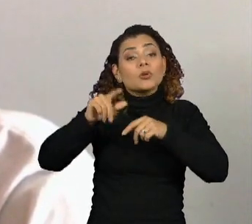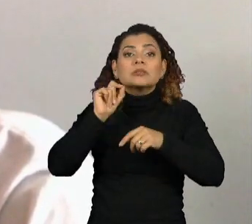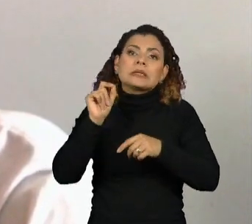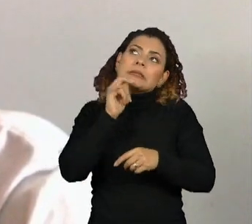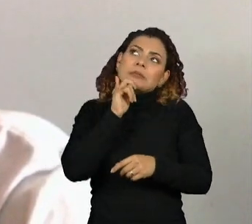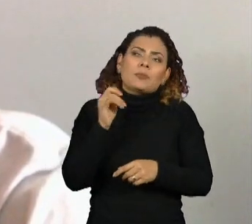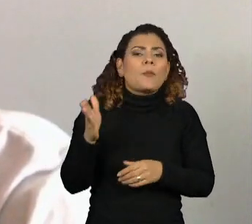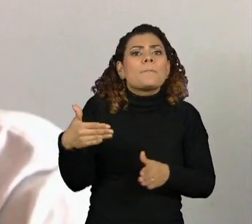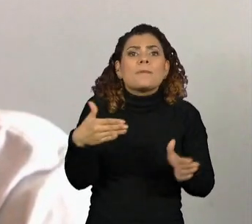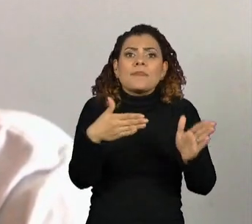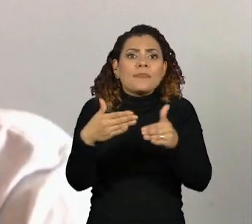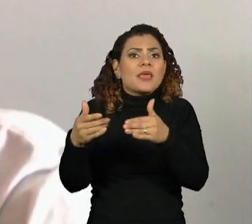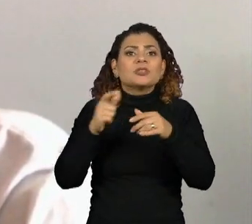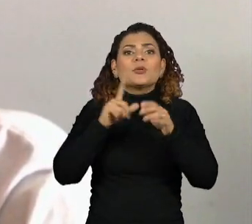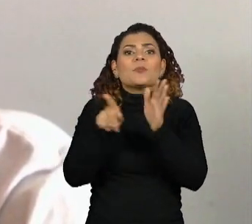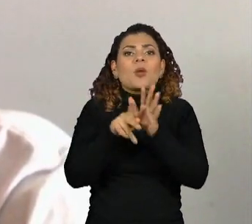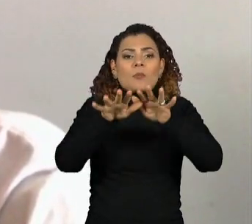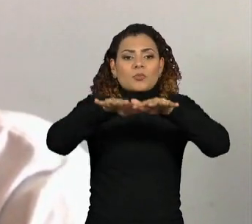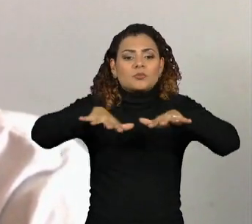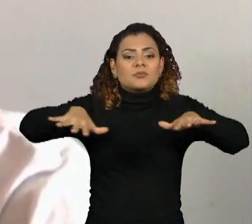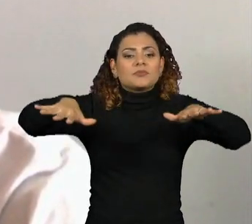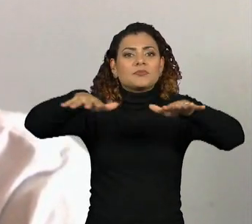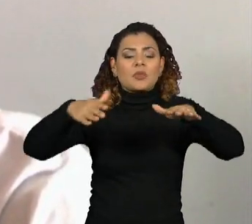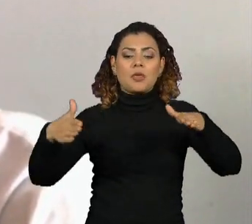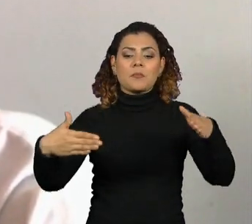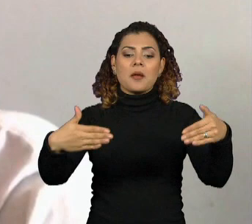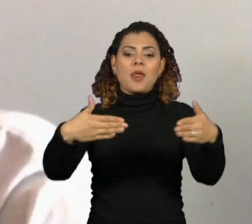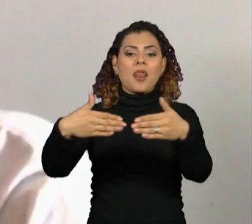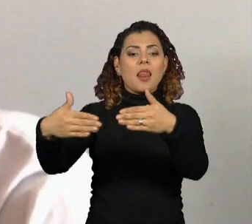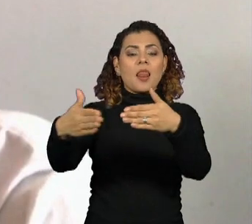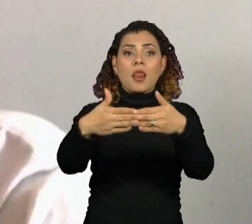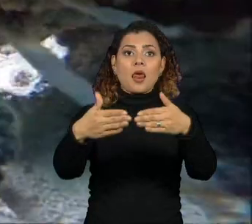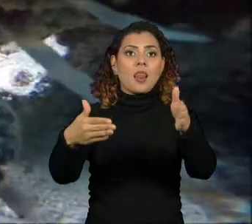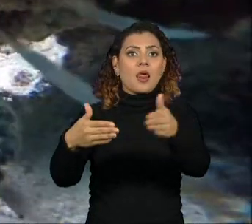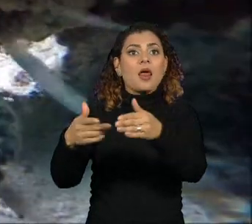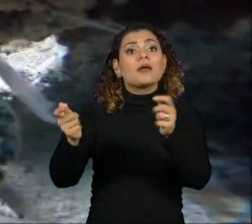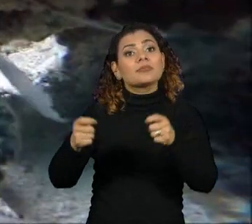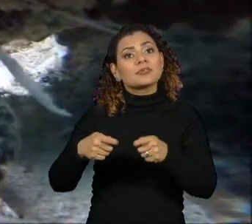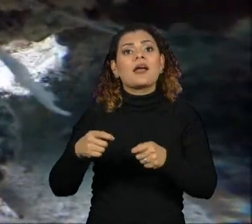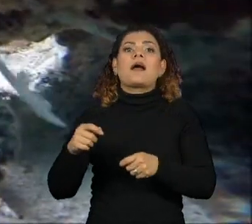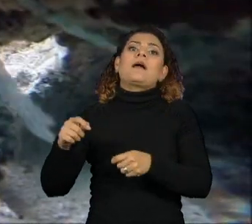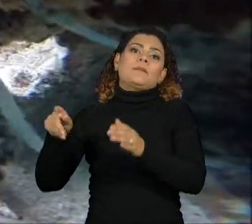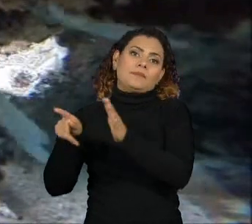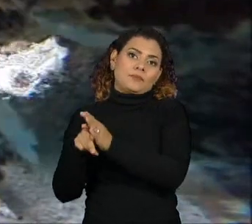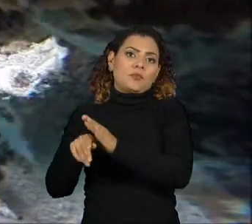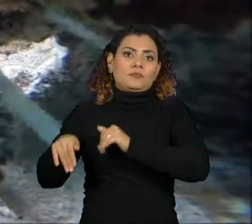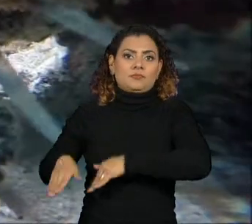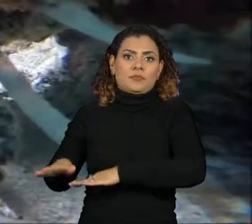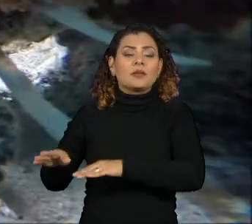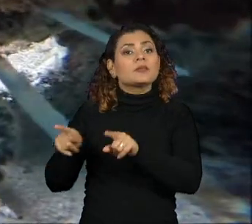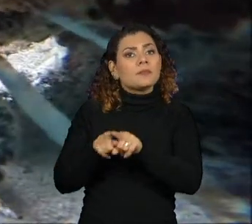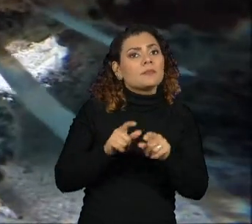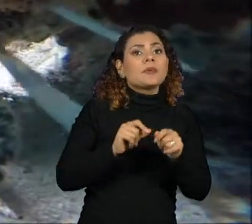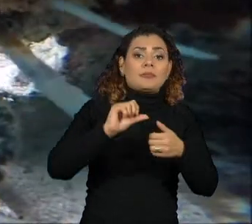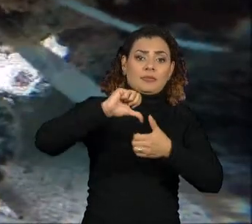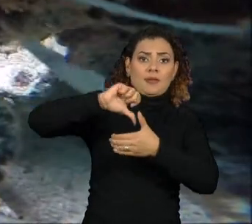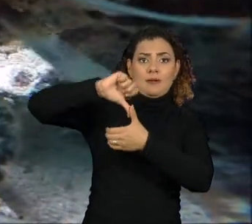chama de espécies recifais, possam cruzar do Caribe para o Brasil ou do Brasil para o Caribe.